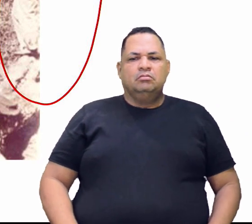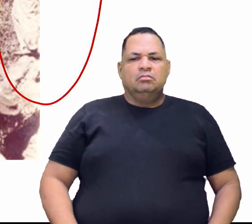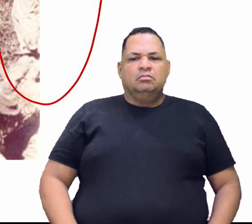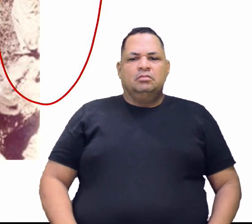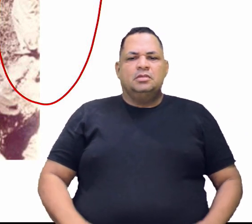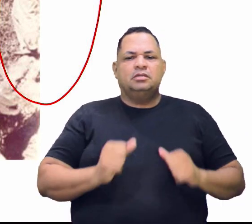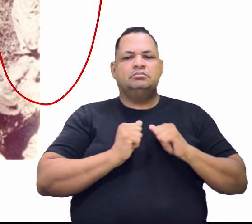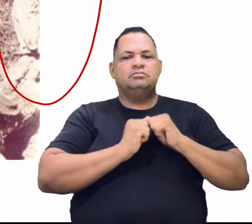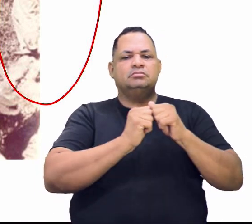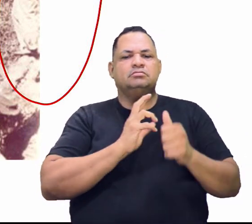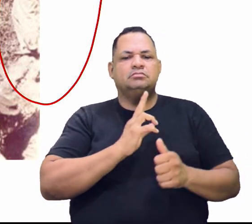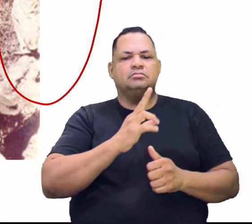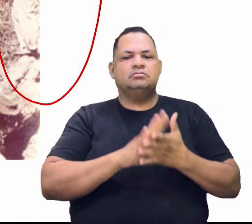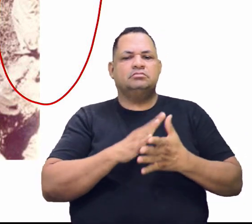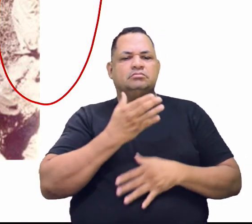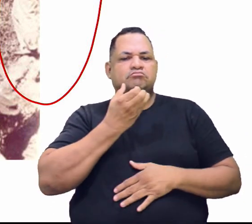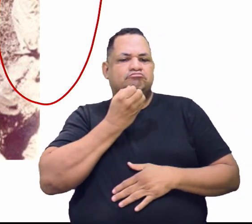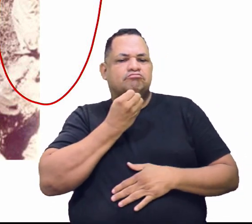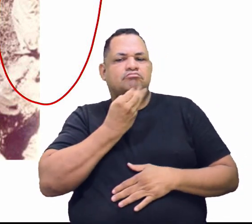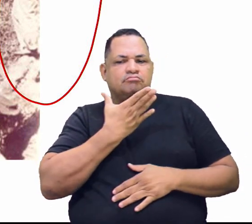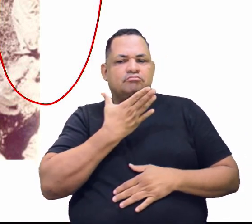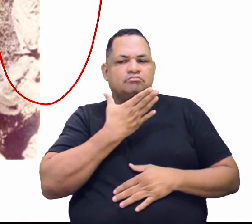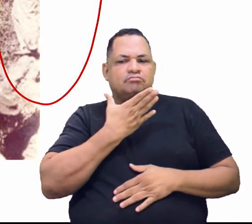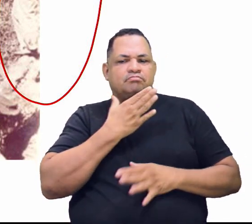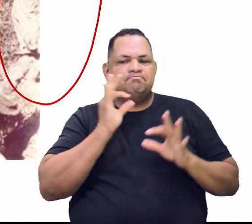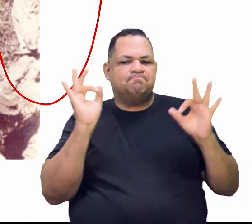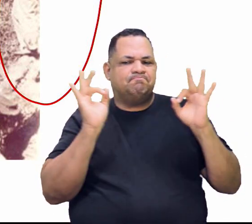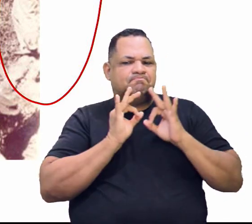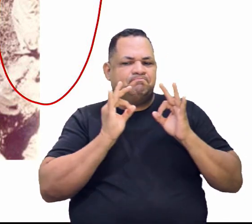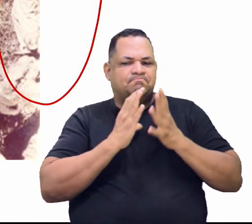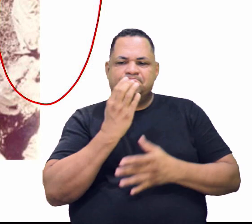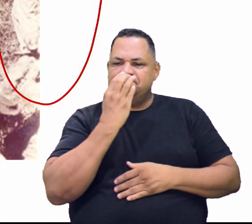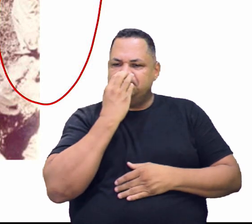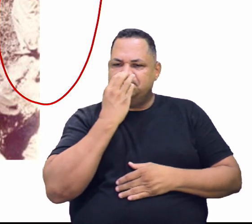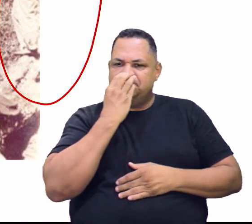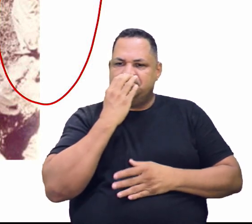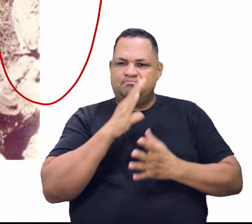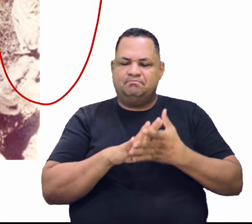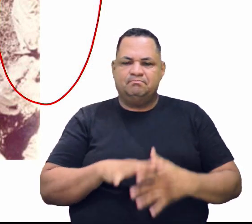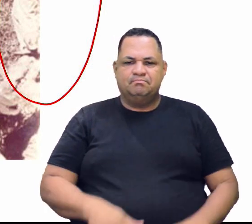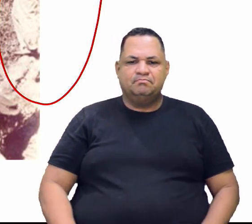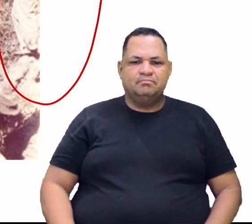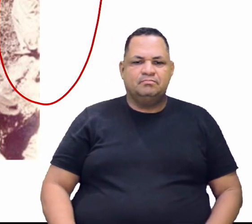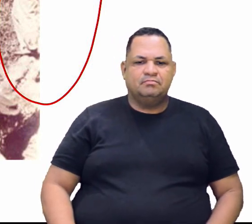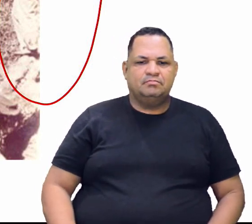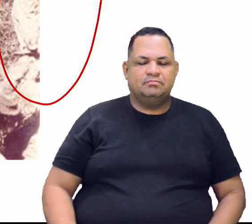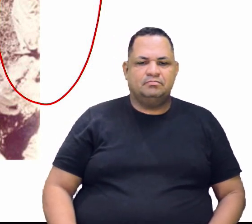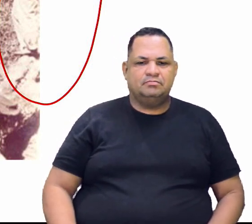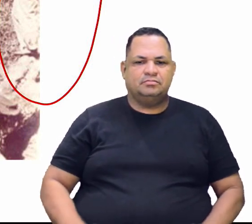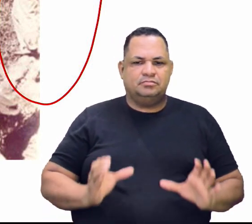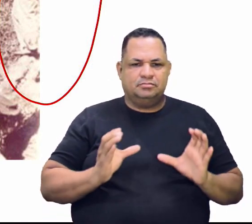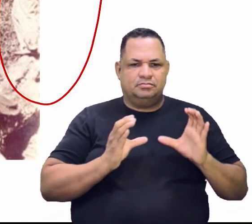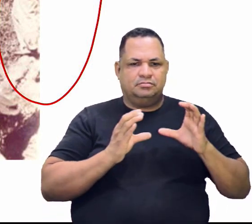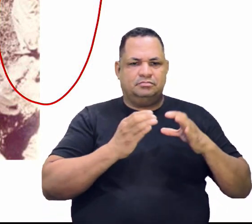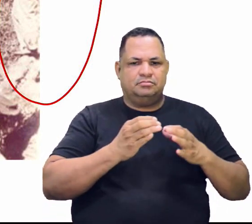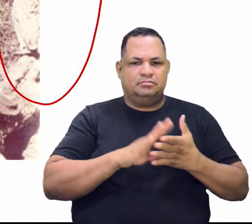Sempre acompanhado de bons e excelentes cachorros. A equipe aí